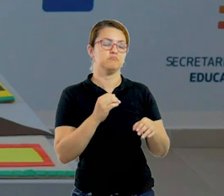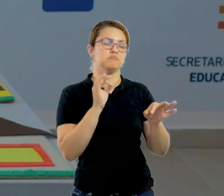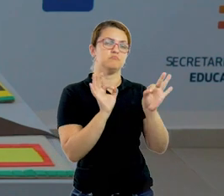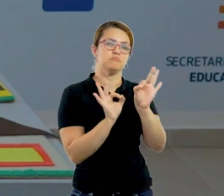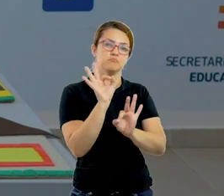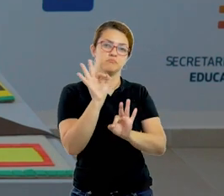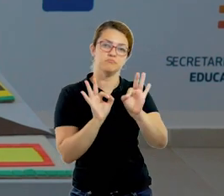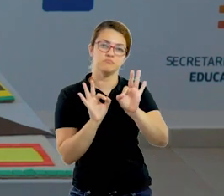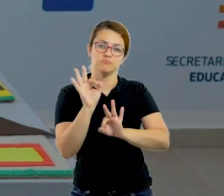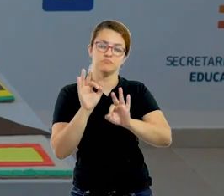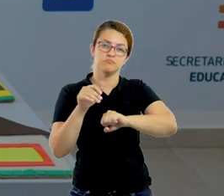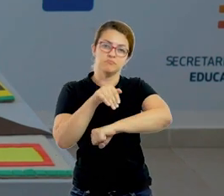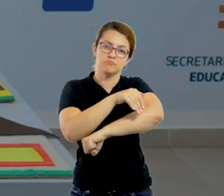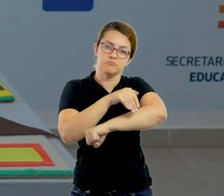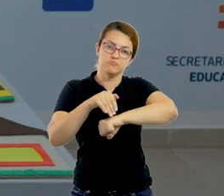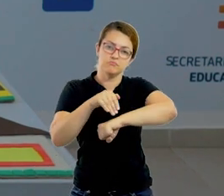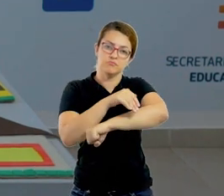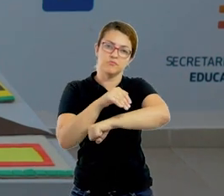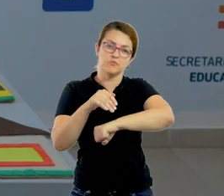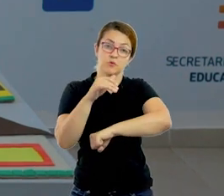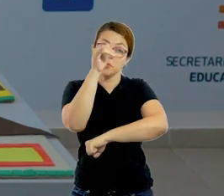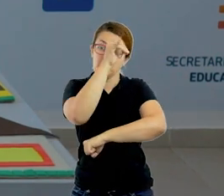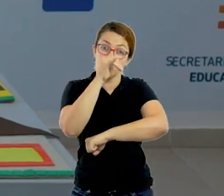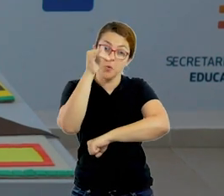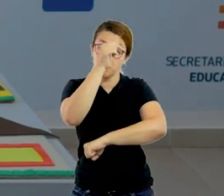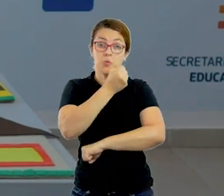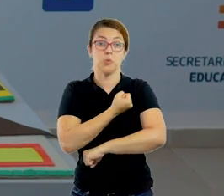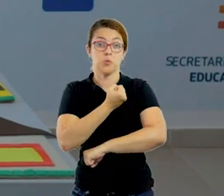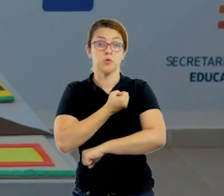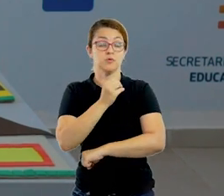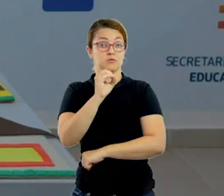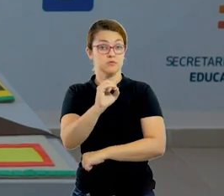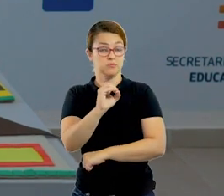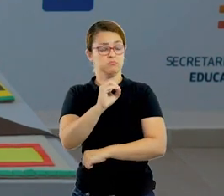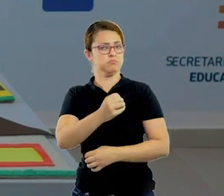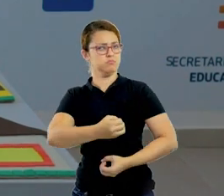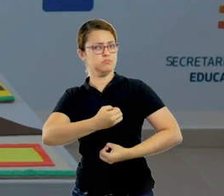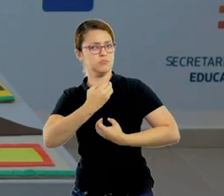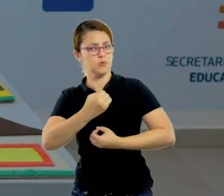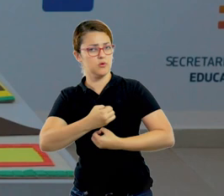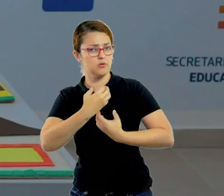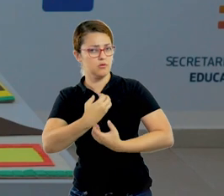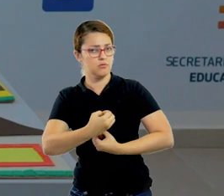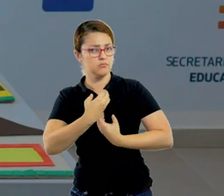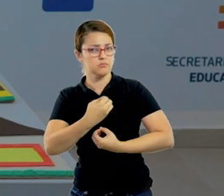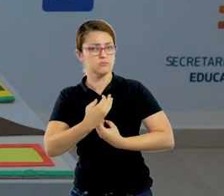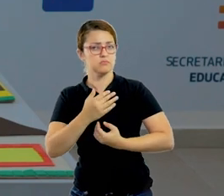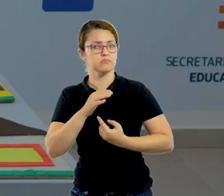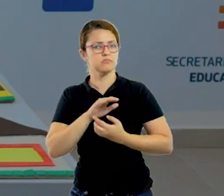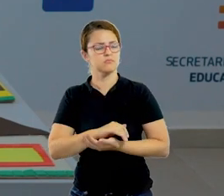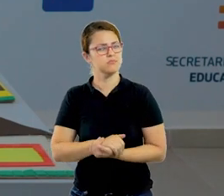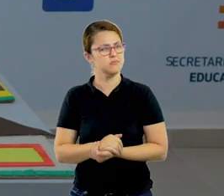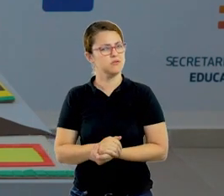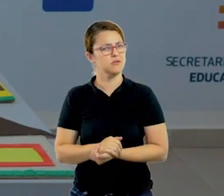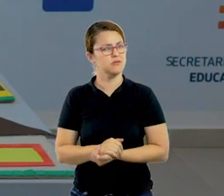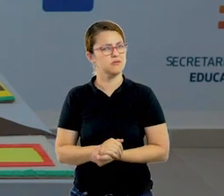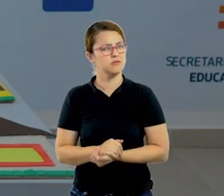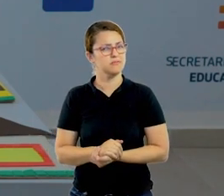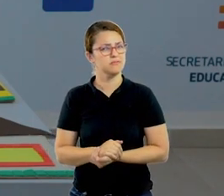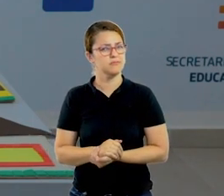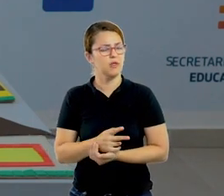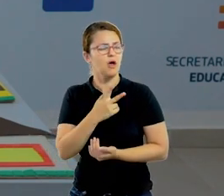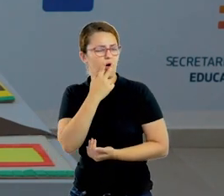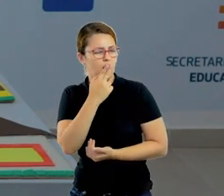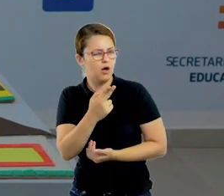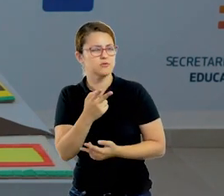esmero, na Rua dos Bobos, número 0, tá? Esse poema aqui, eu acho que vocês